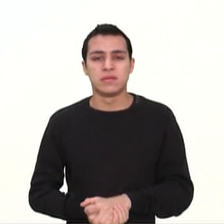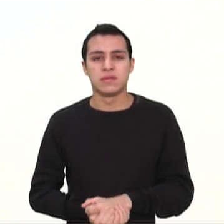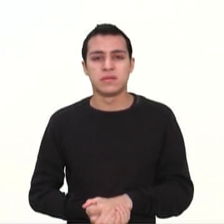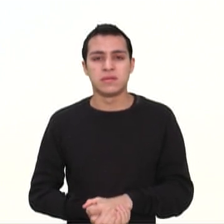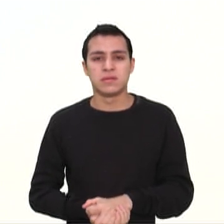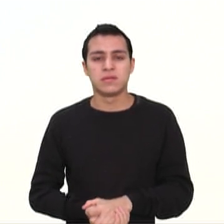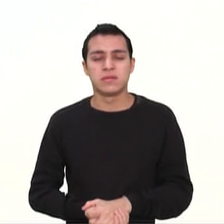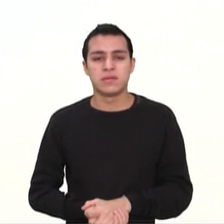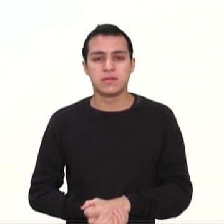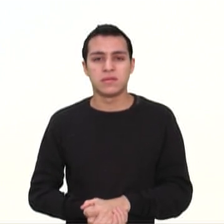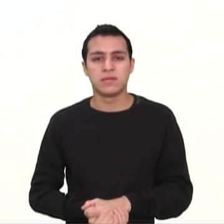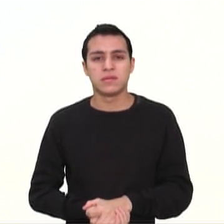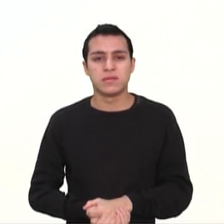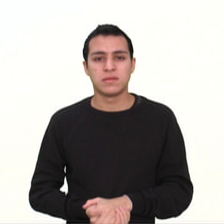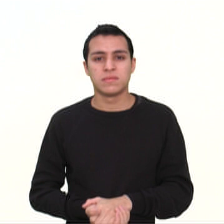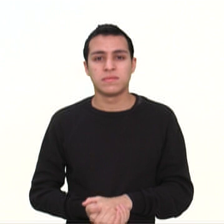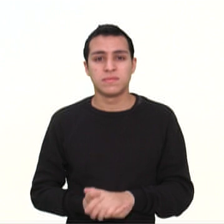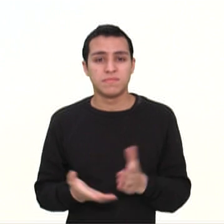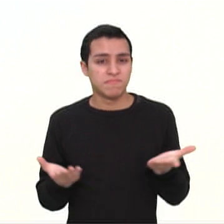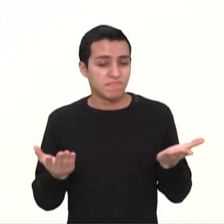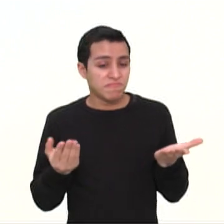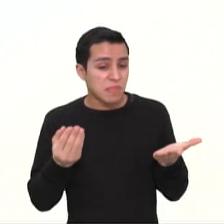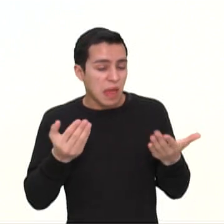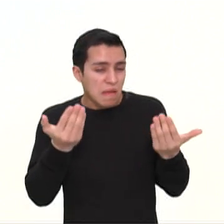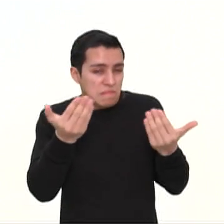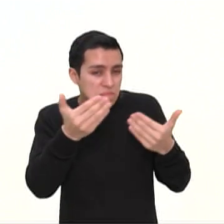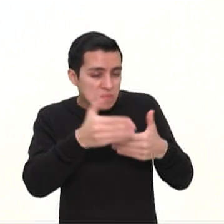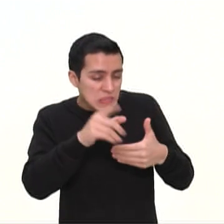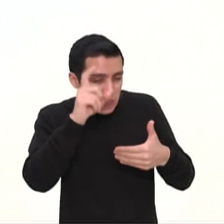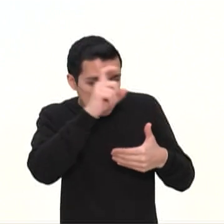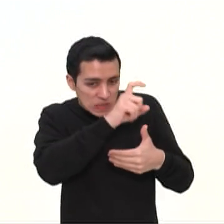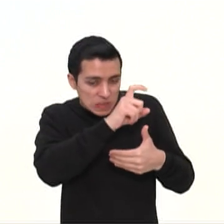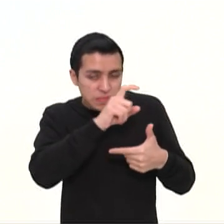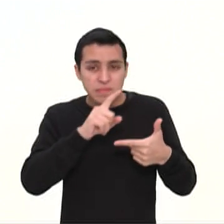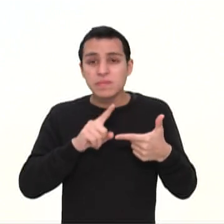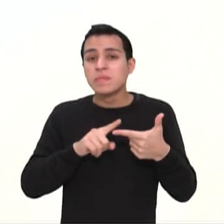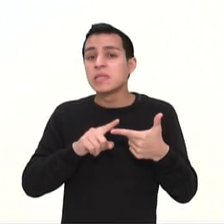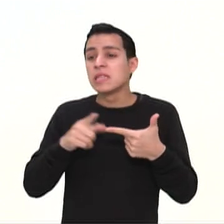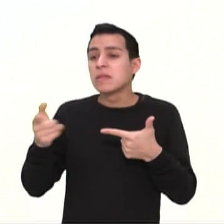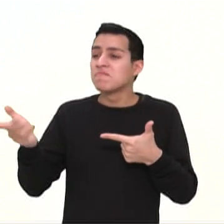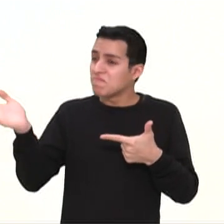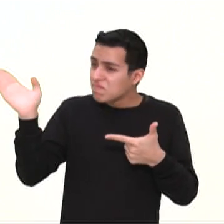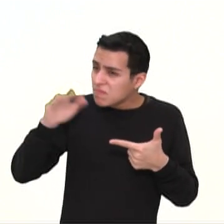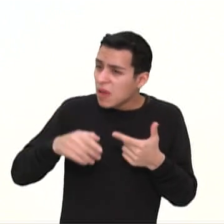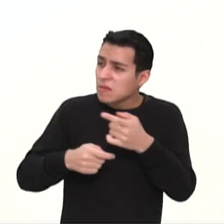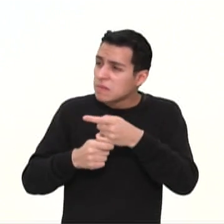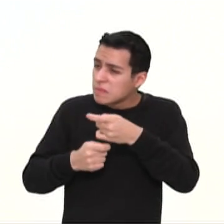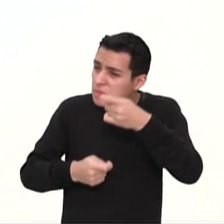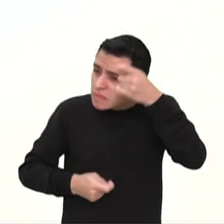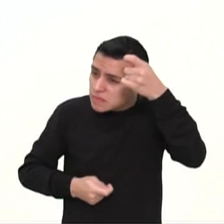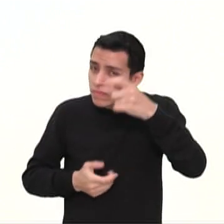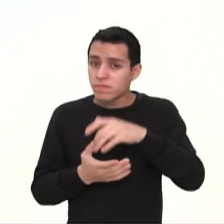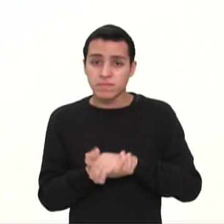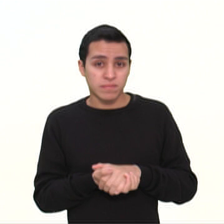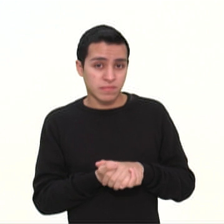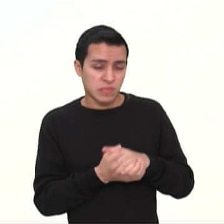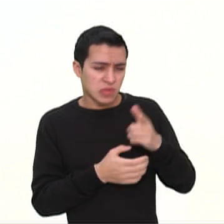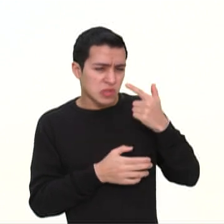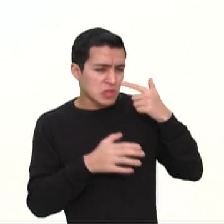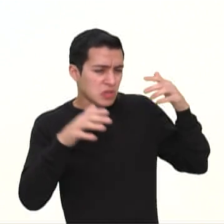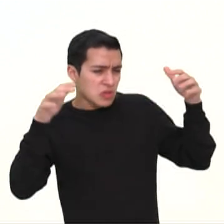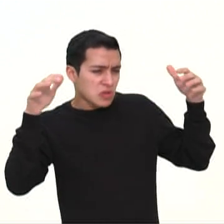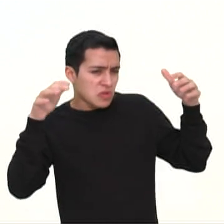later today. O teste, difícil, e traga a sua sombrinha, chover